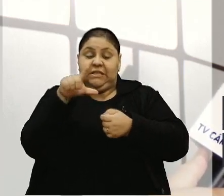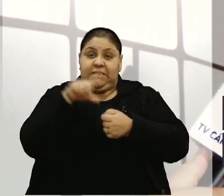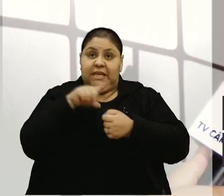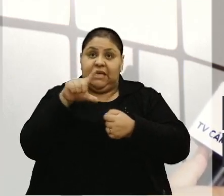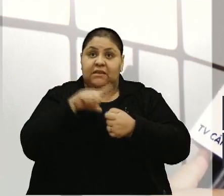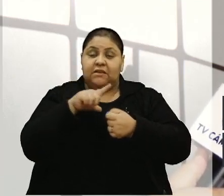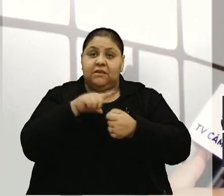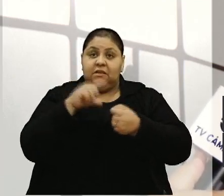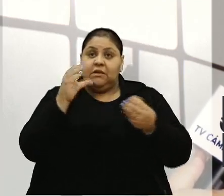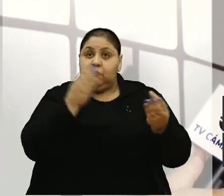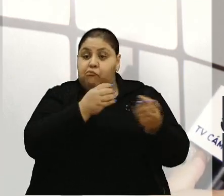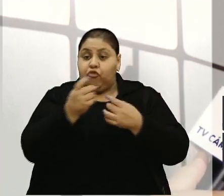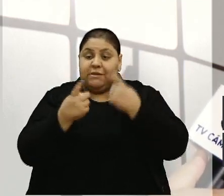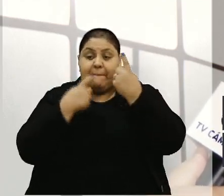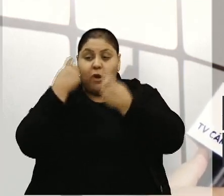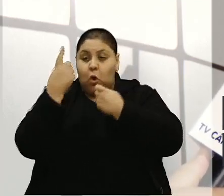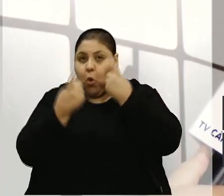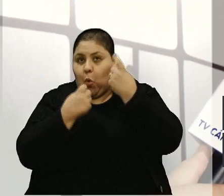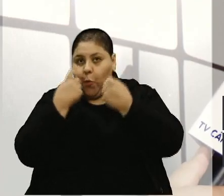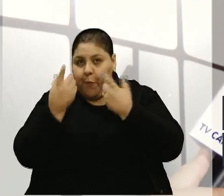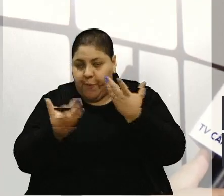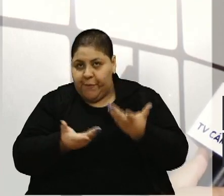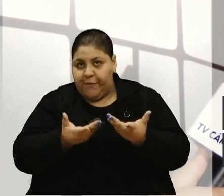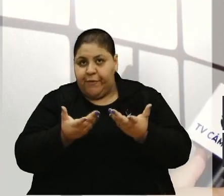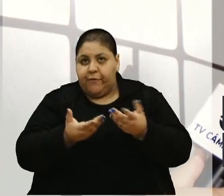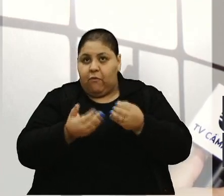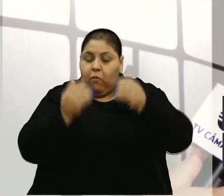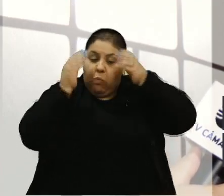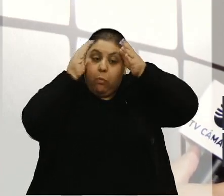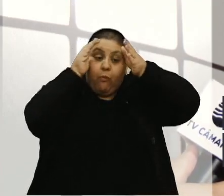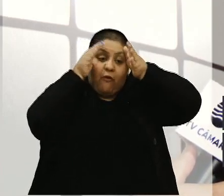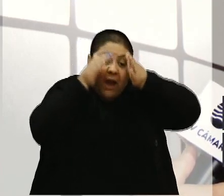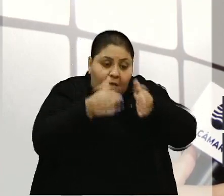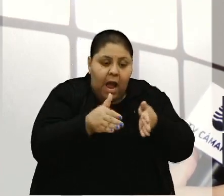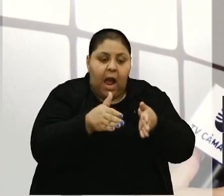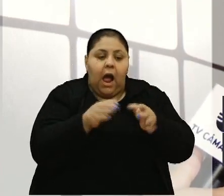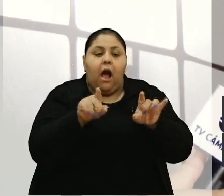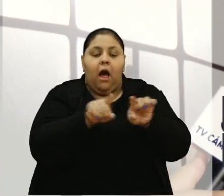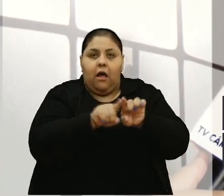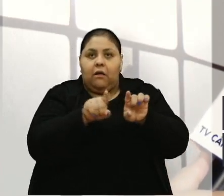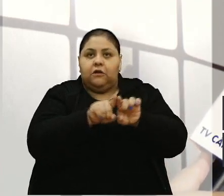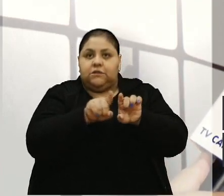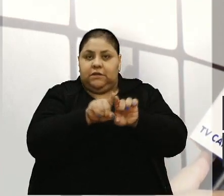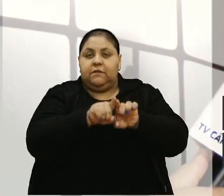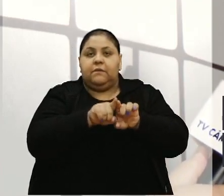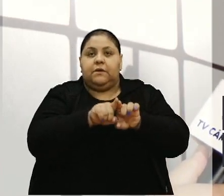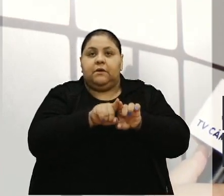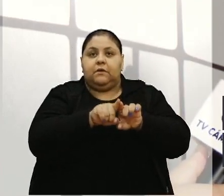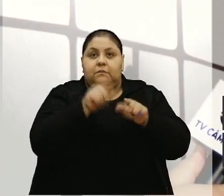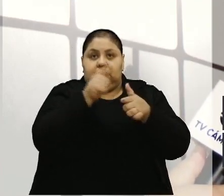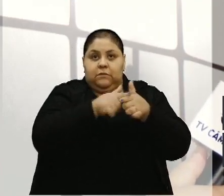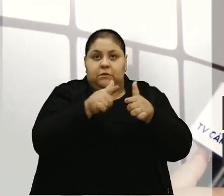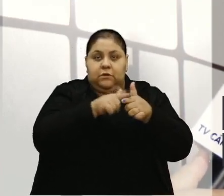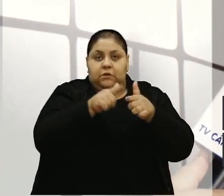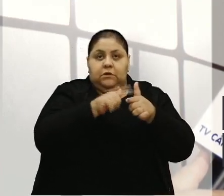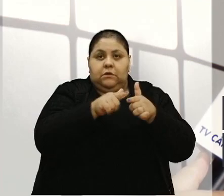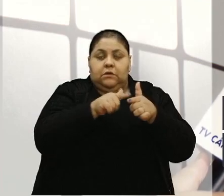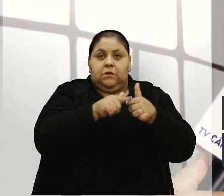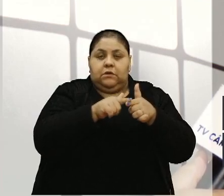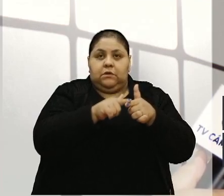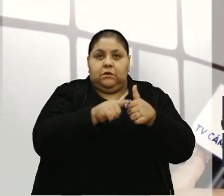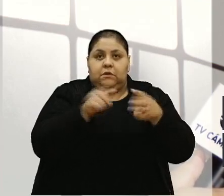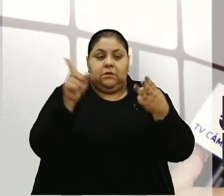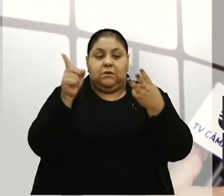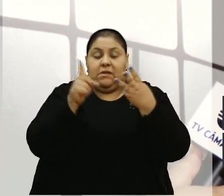ter muita preocupação, tenha que voltar os nossos olhos também para essas questões. No Beltrão de Queiroz, a gente